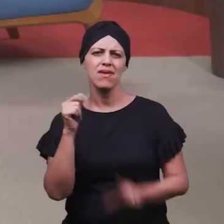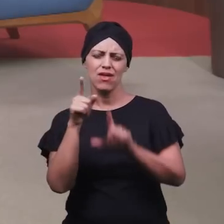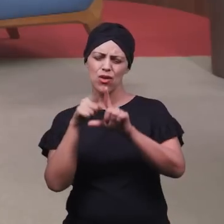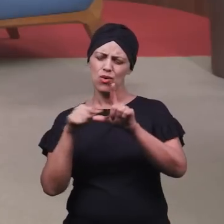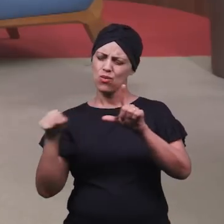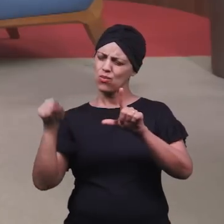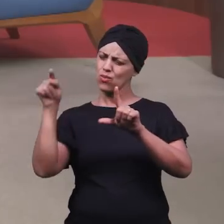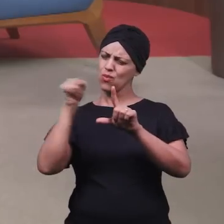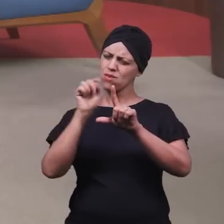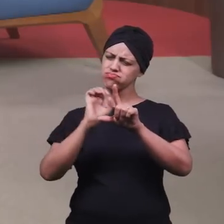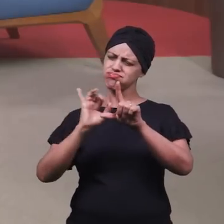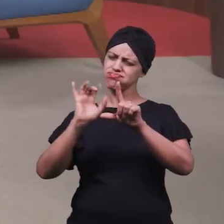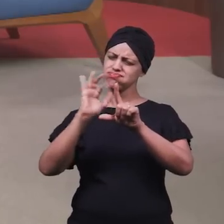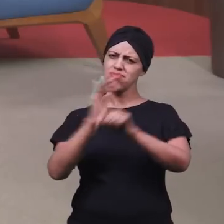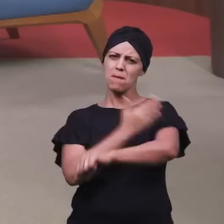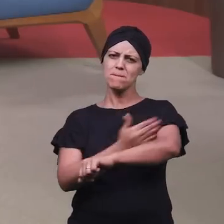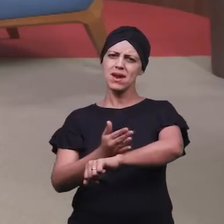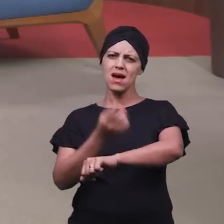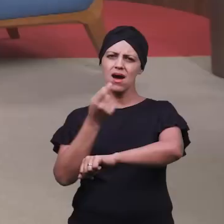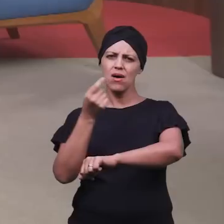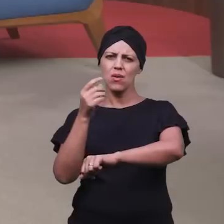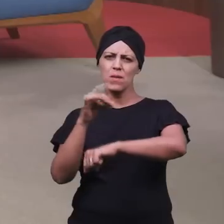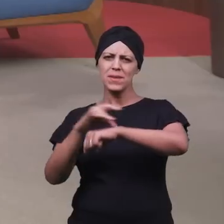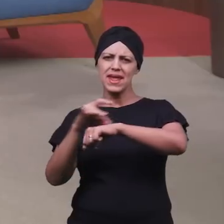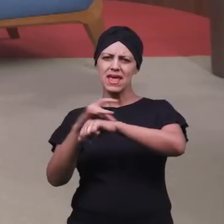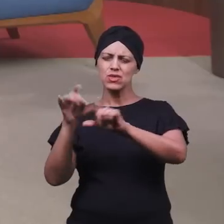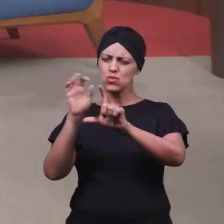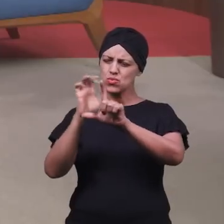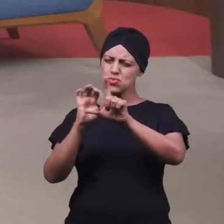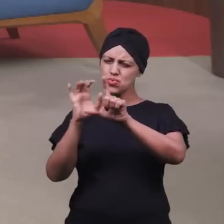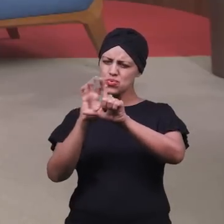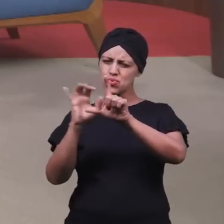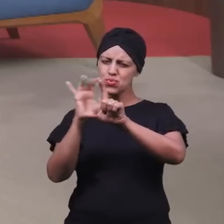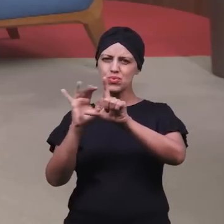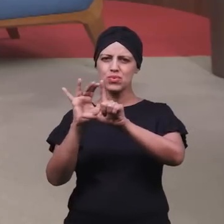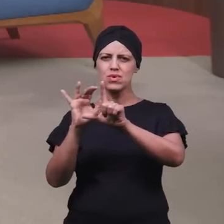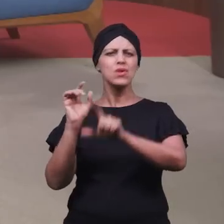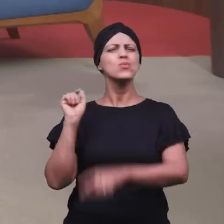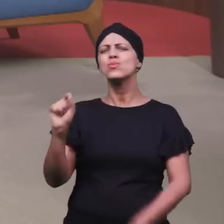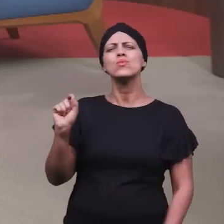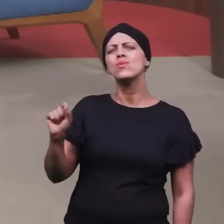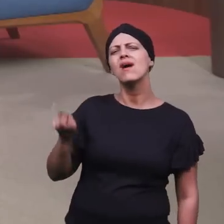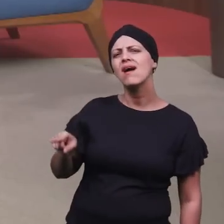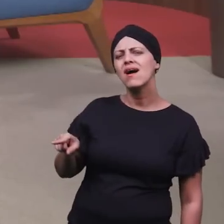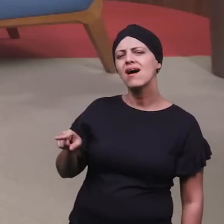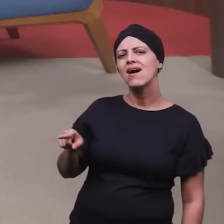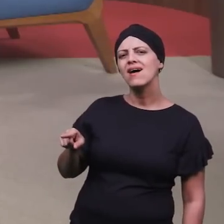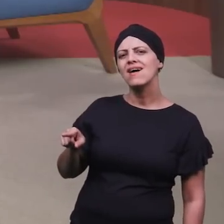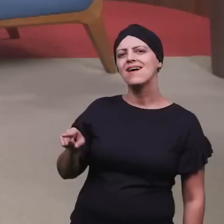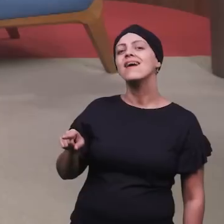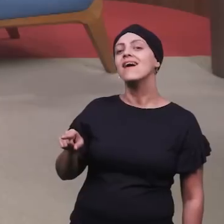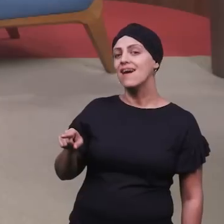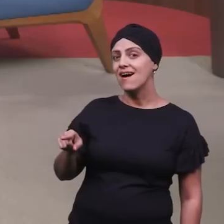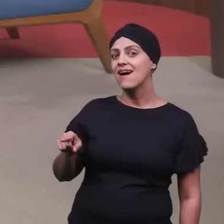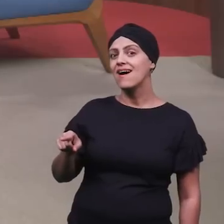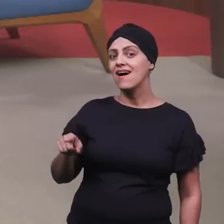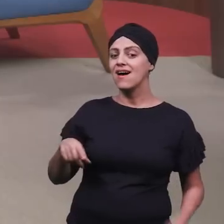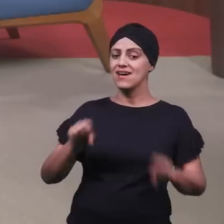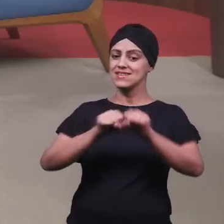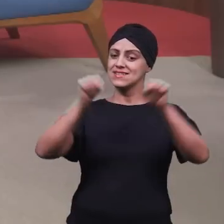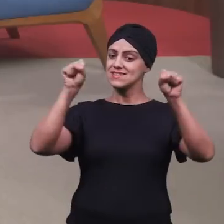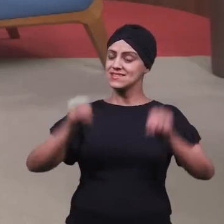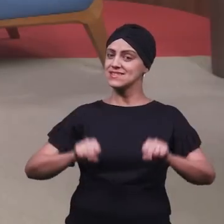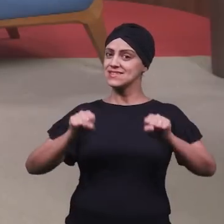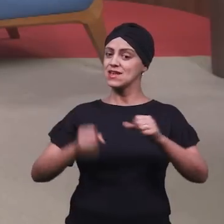quadradinho pintadinho em branco e preto que aparece no canto da tela aí embaixo. Pois é, o que é isso? Isso é um sistema